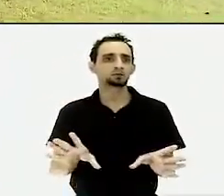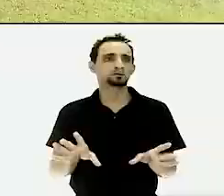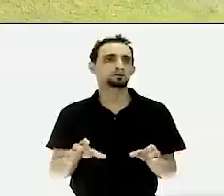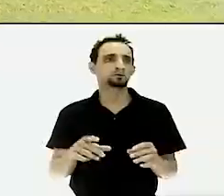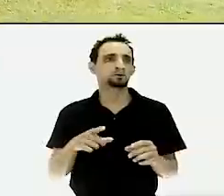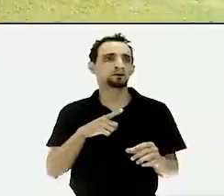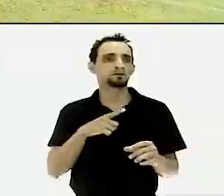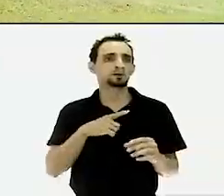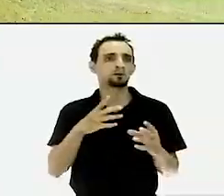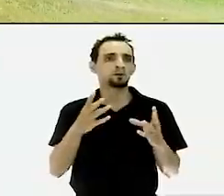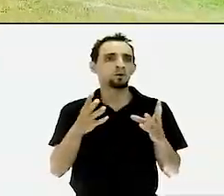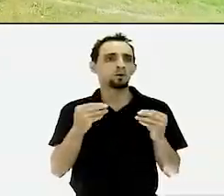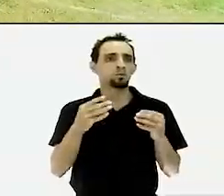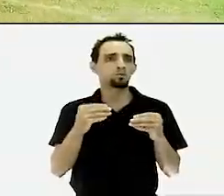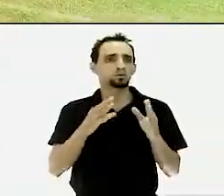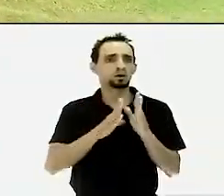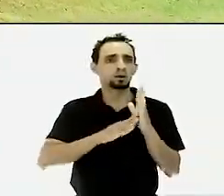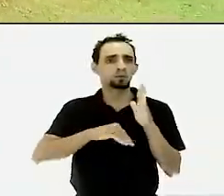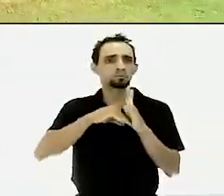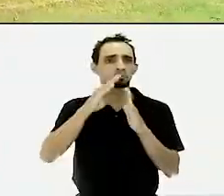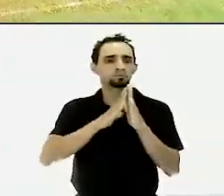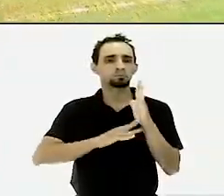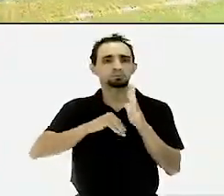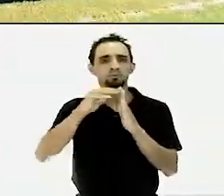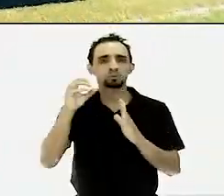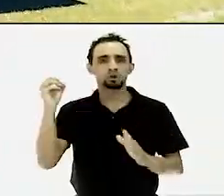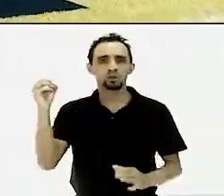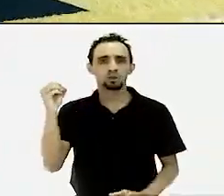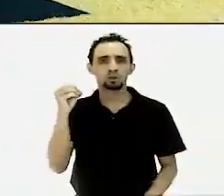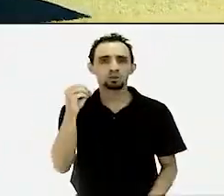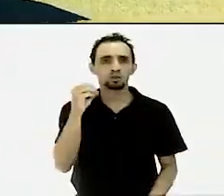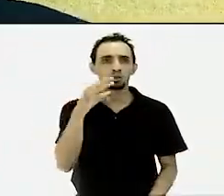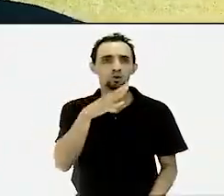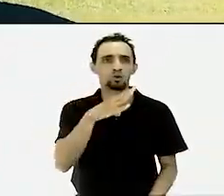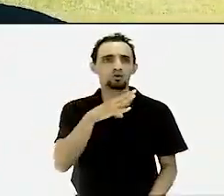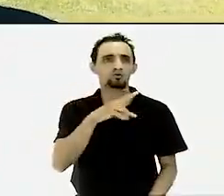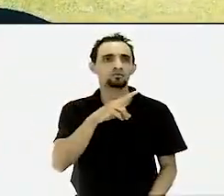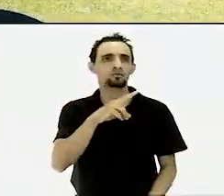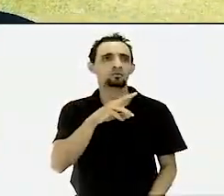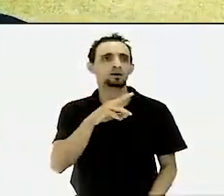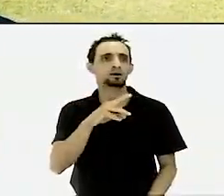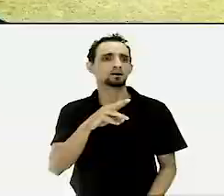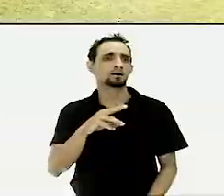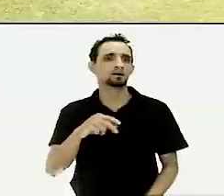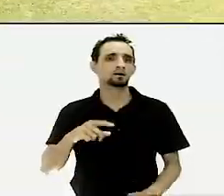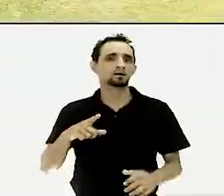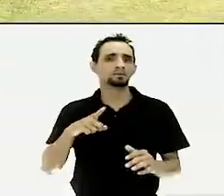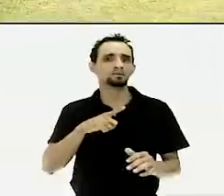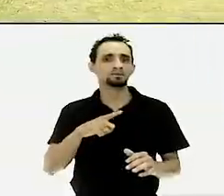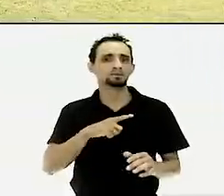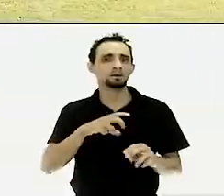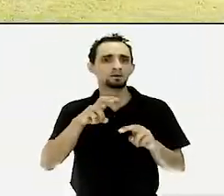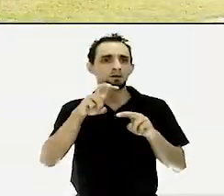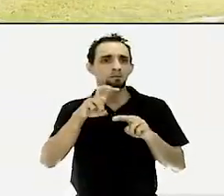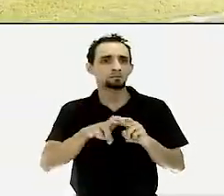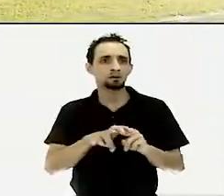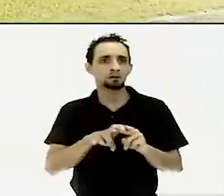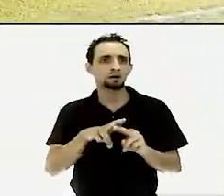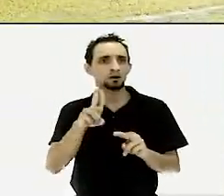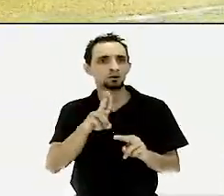turma ali, hoje era o Paulinho, que é vice-prefeito, fizeram ali. Eu nunca vi tão lindo assim esse campo e